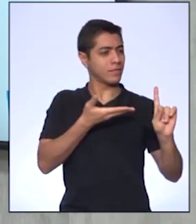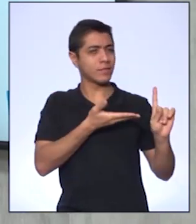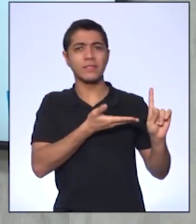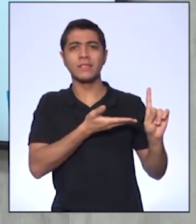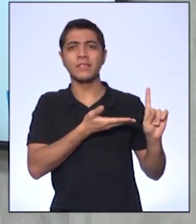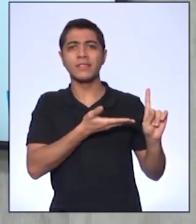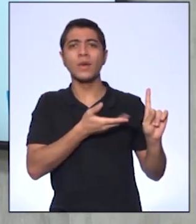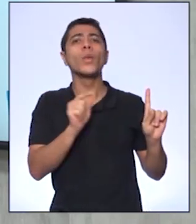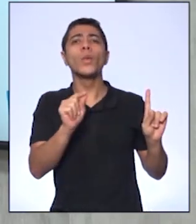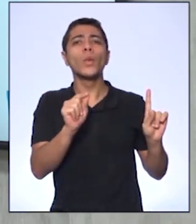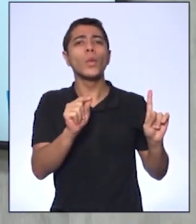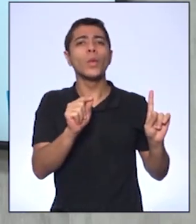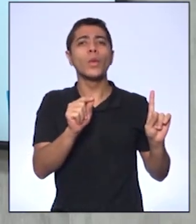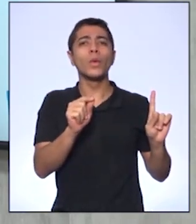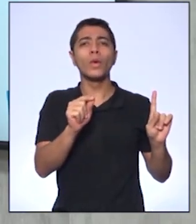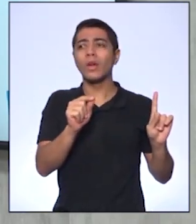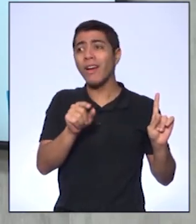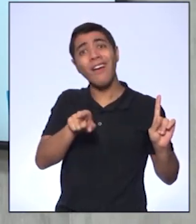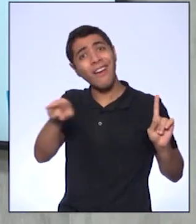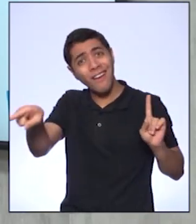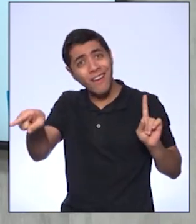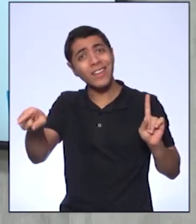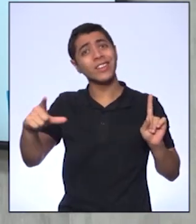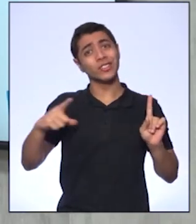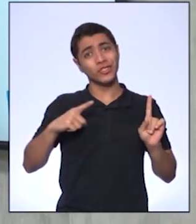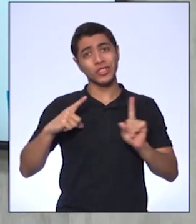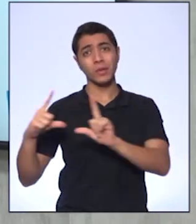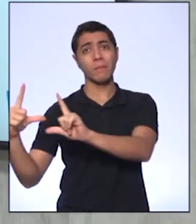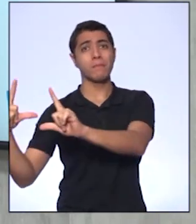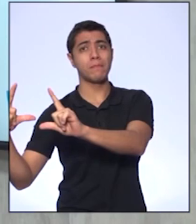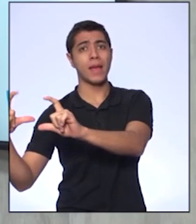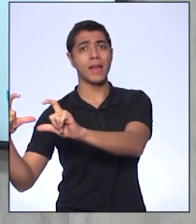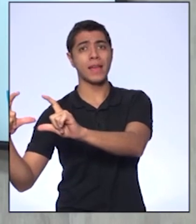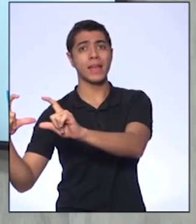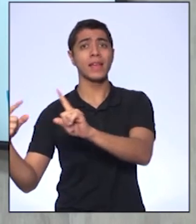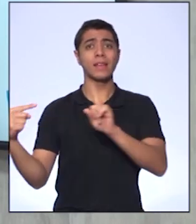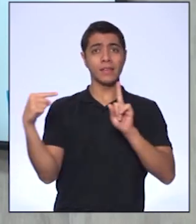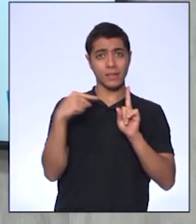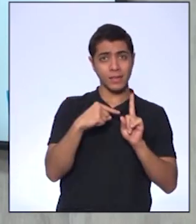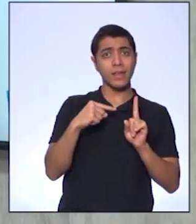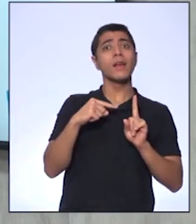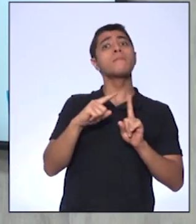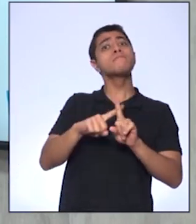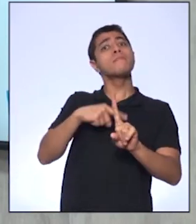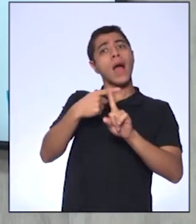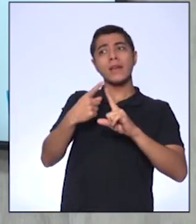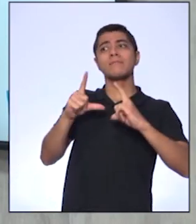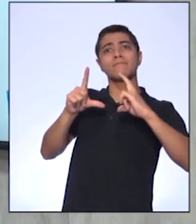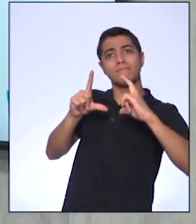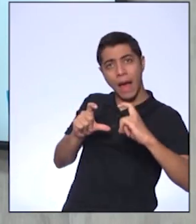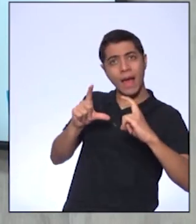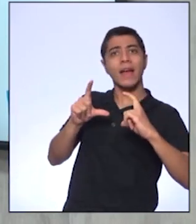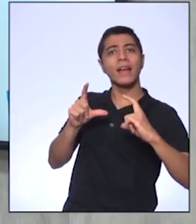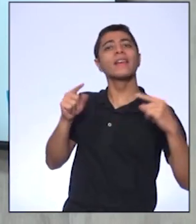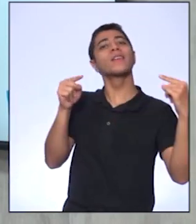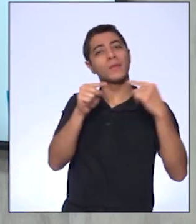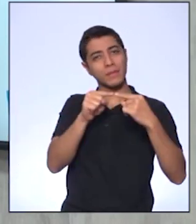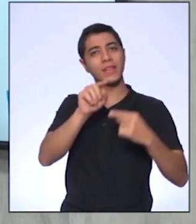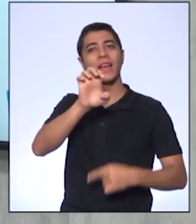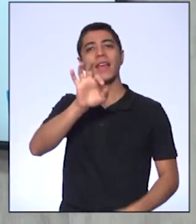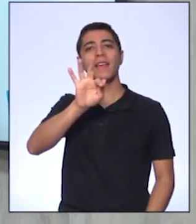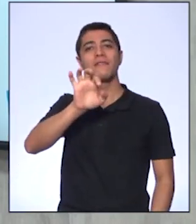a fotografia do momento em que se fotografava? Isso é efeito circular. Entendeu como é que